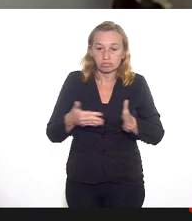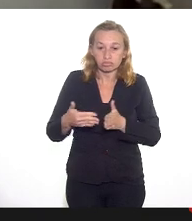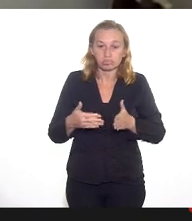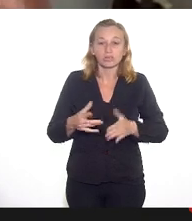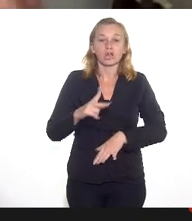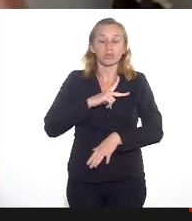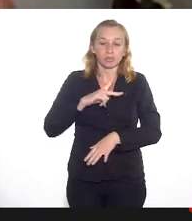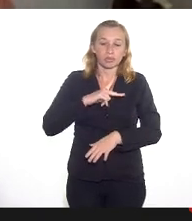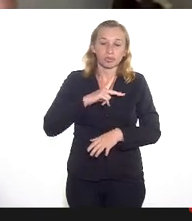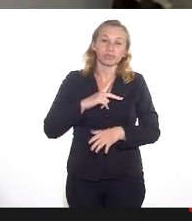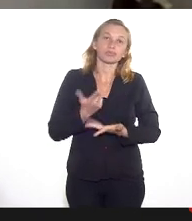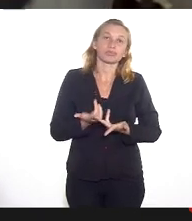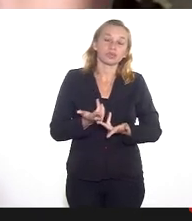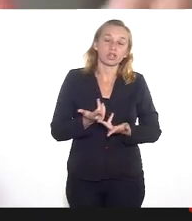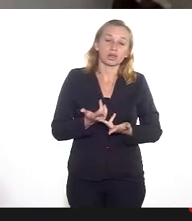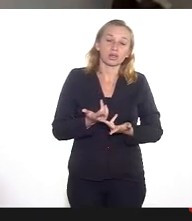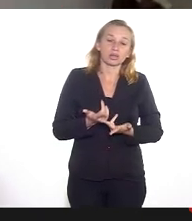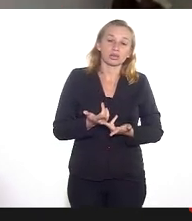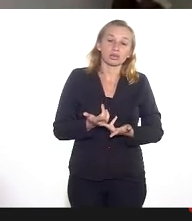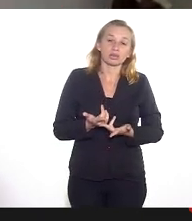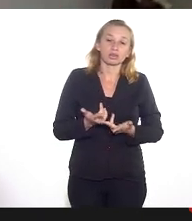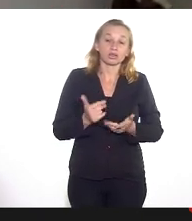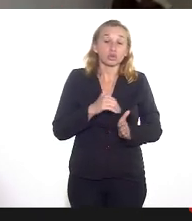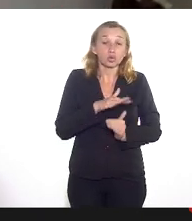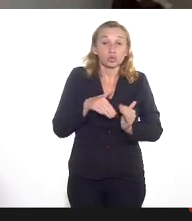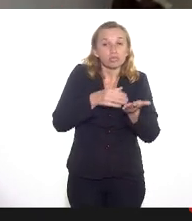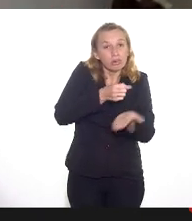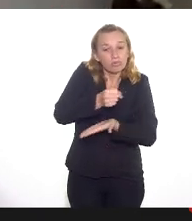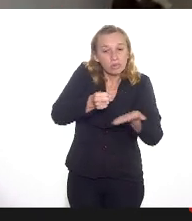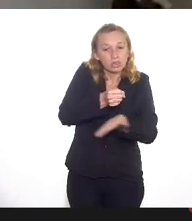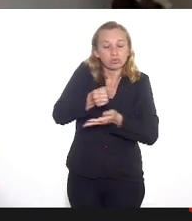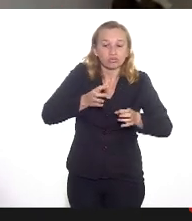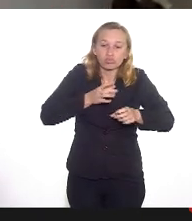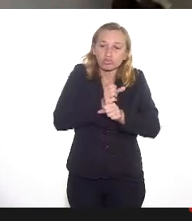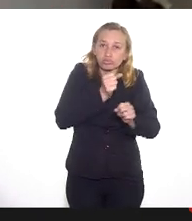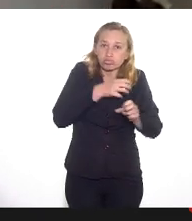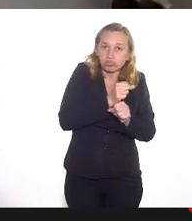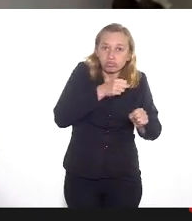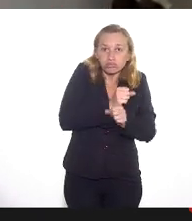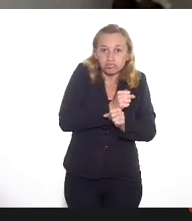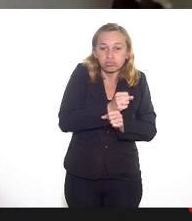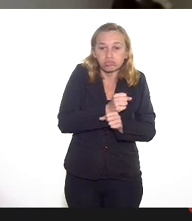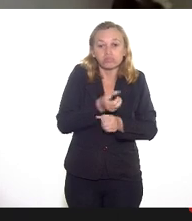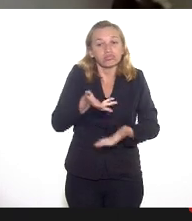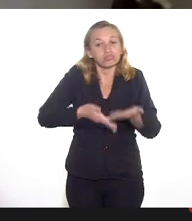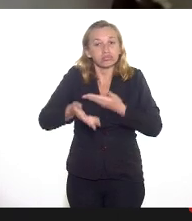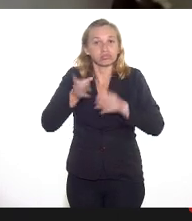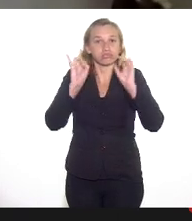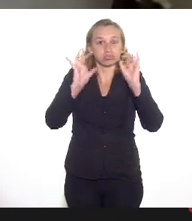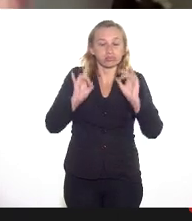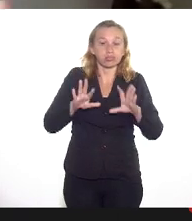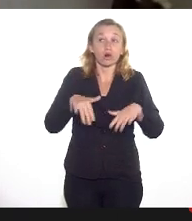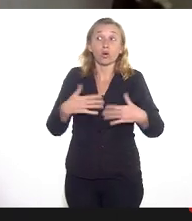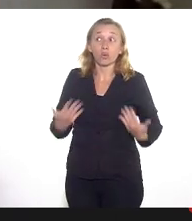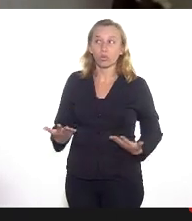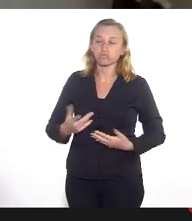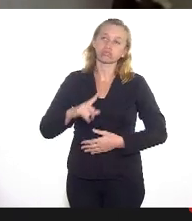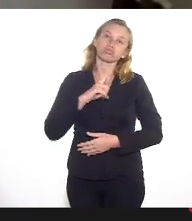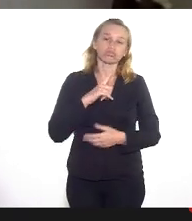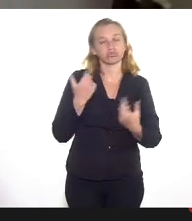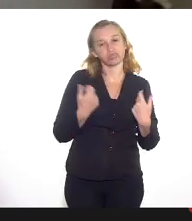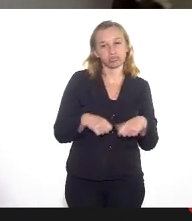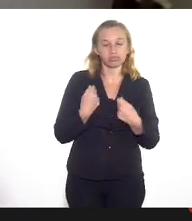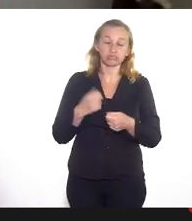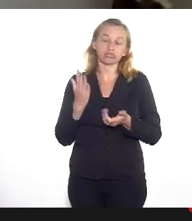própria Petrobras, né, que monta toda a base de cálculo da participação especial. Quando houver a